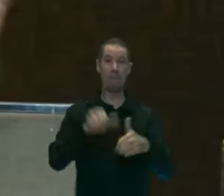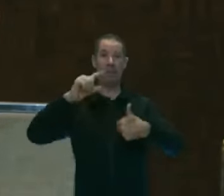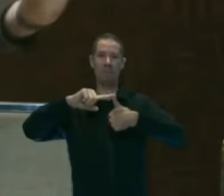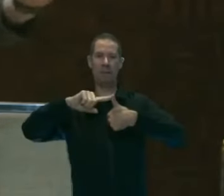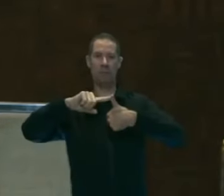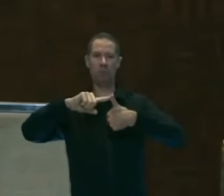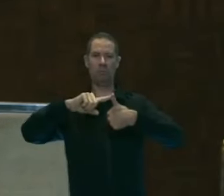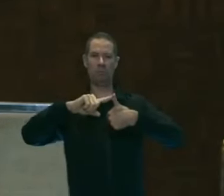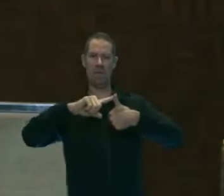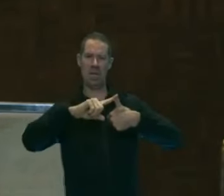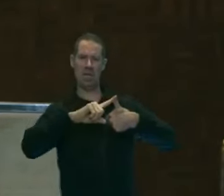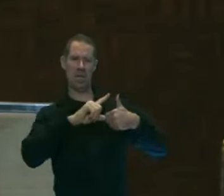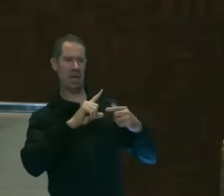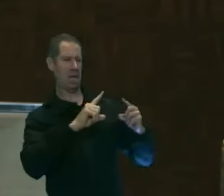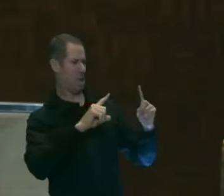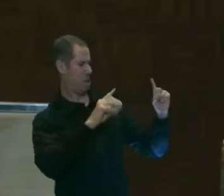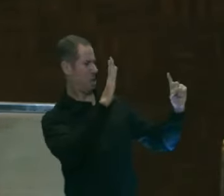desassocia o rito da vida.